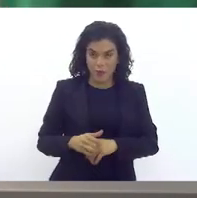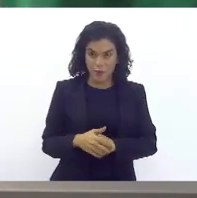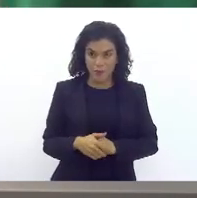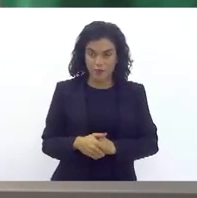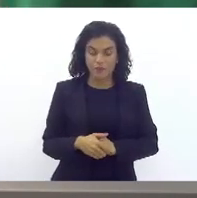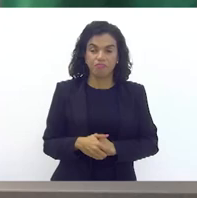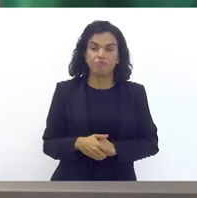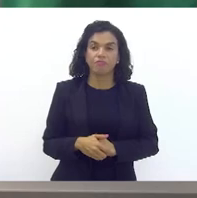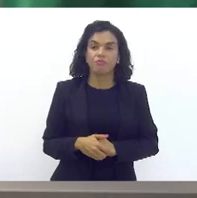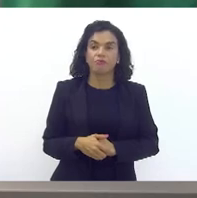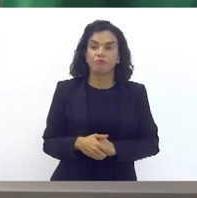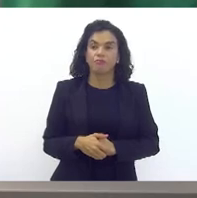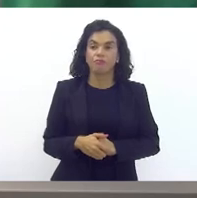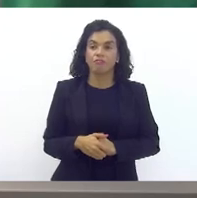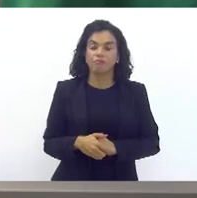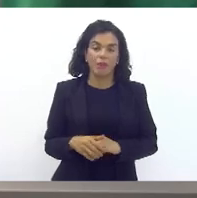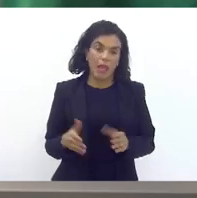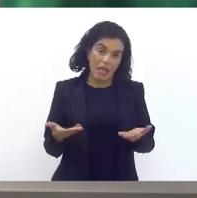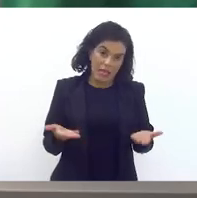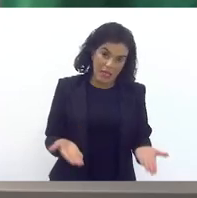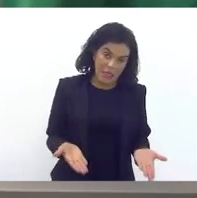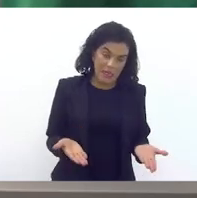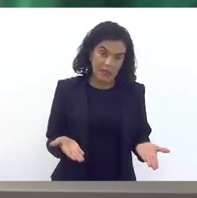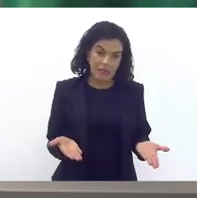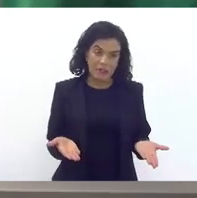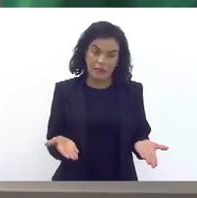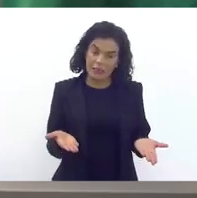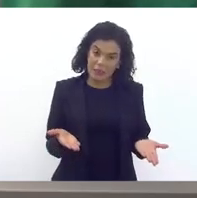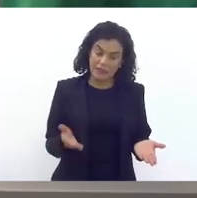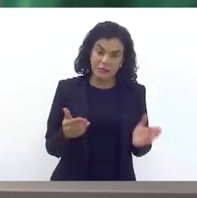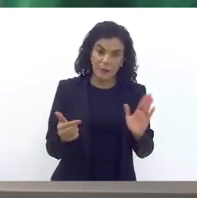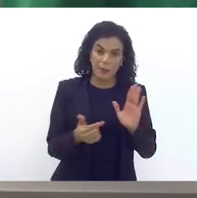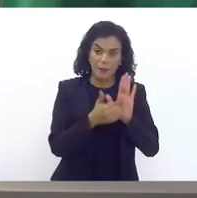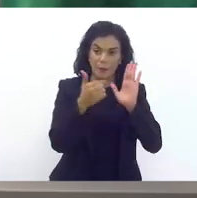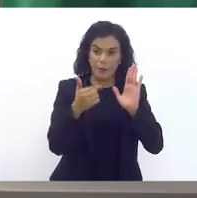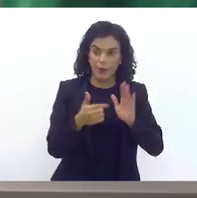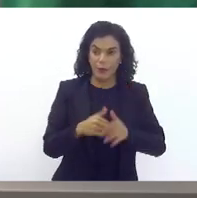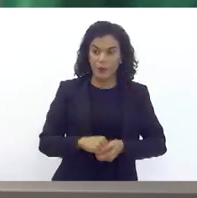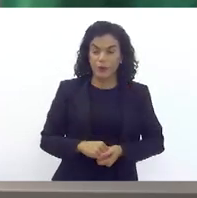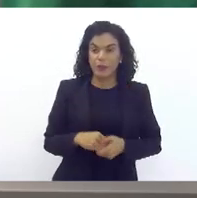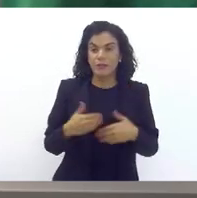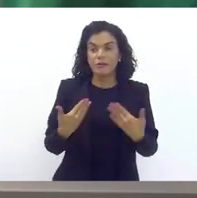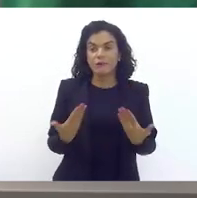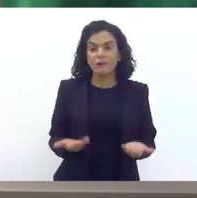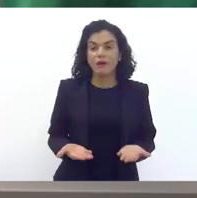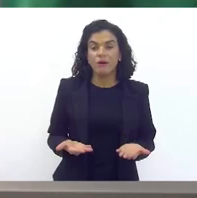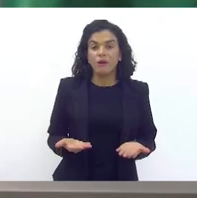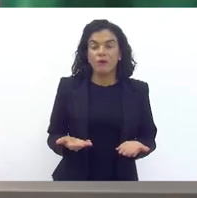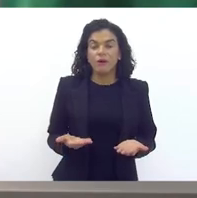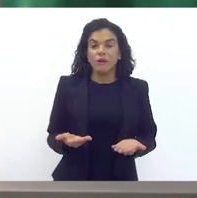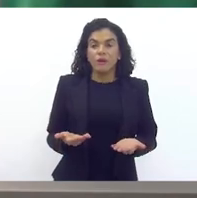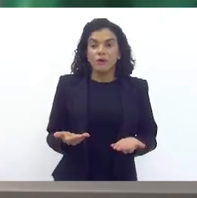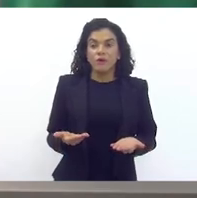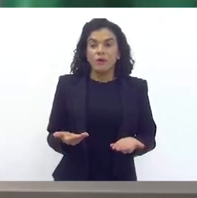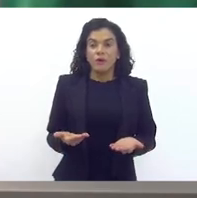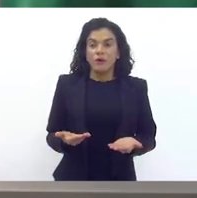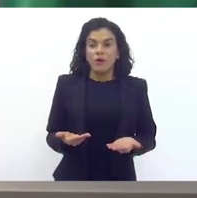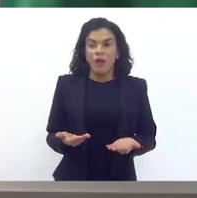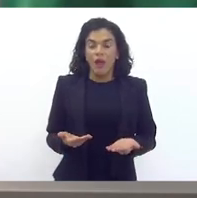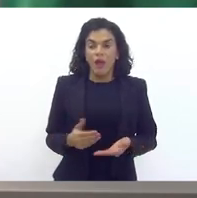por meio de concurso público. Né? Esse é o ponto. Então,